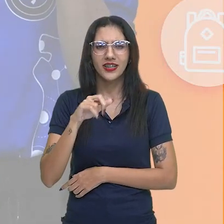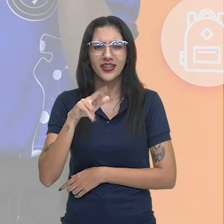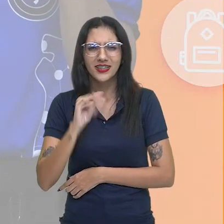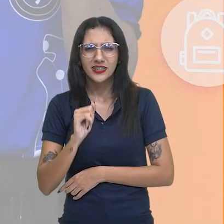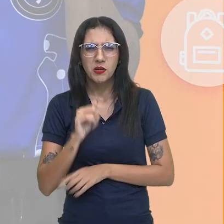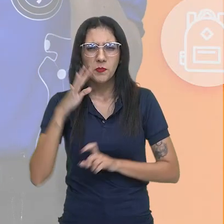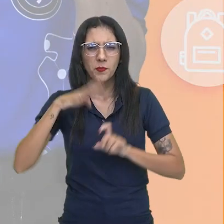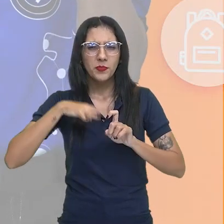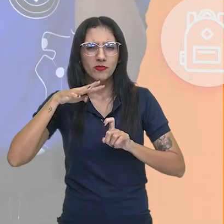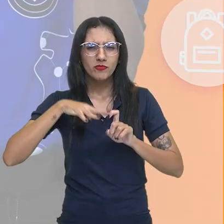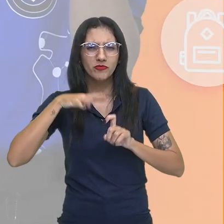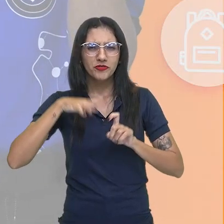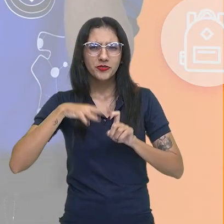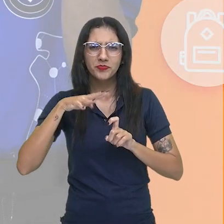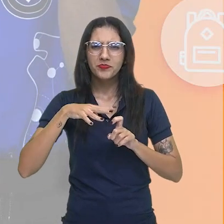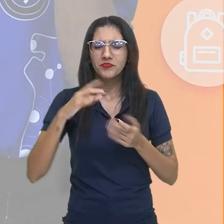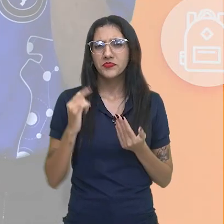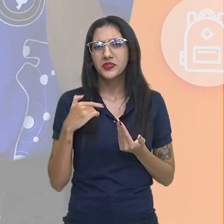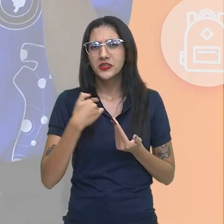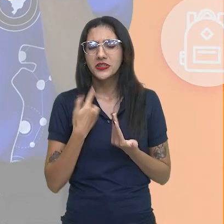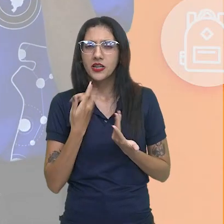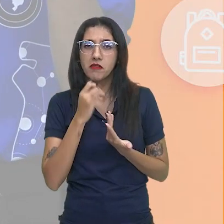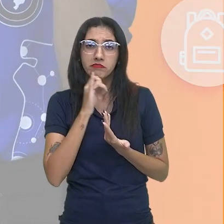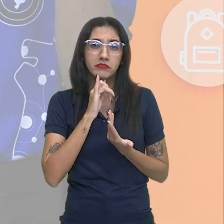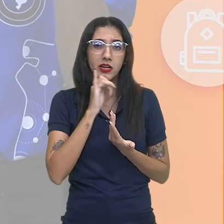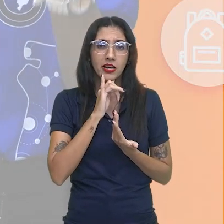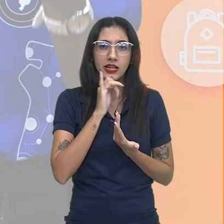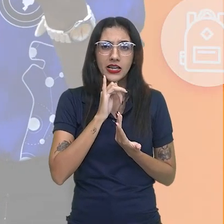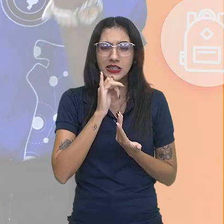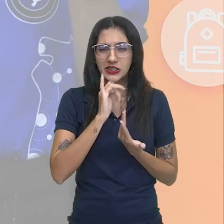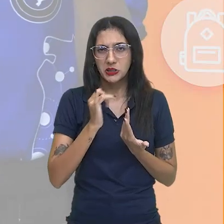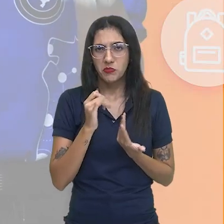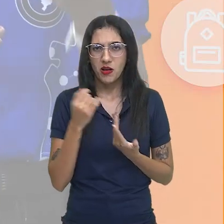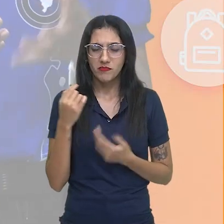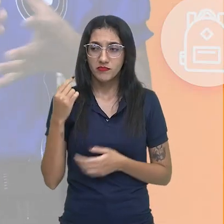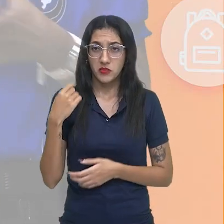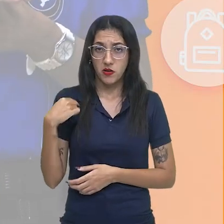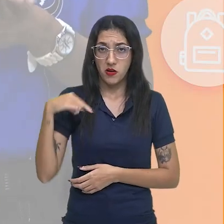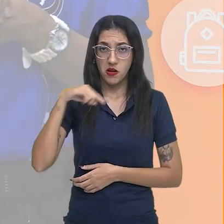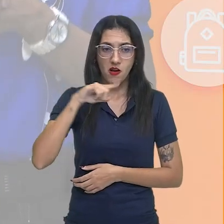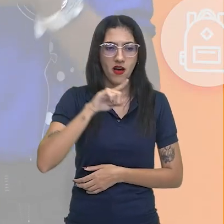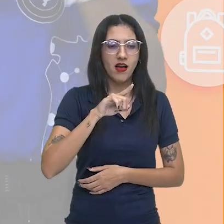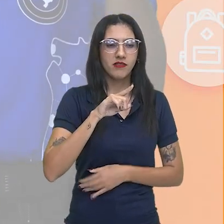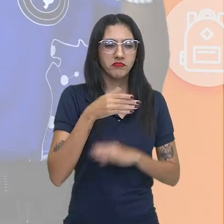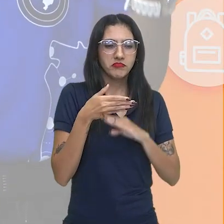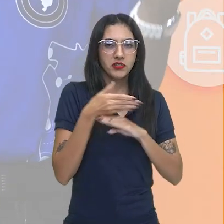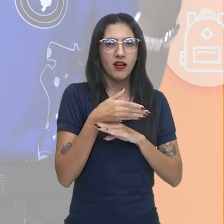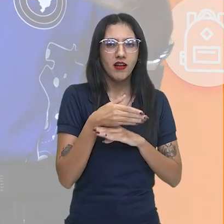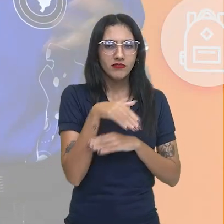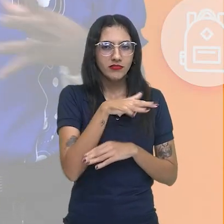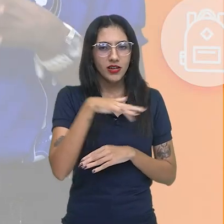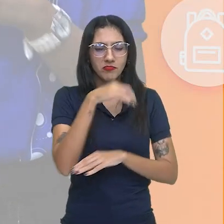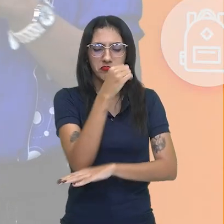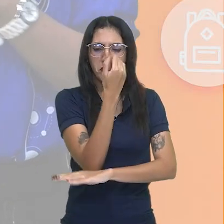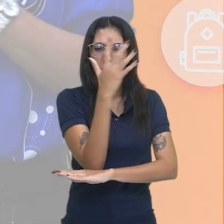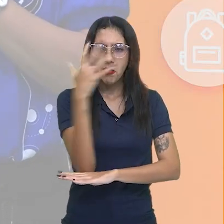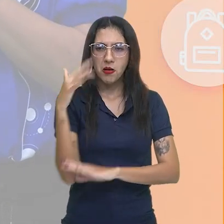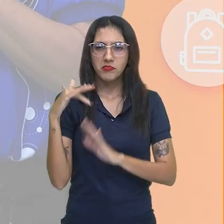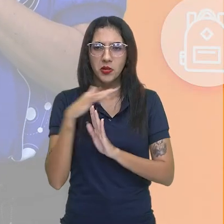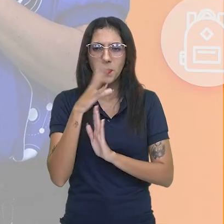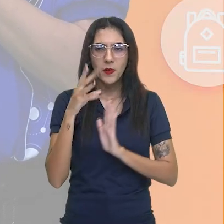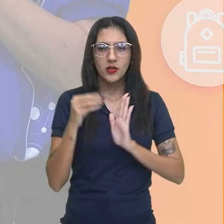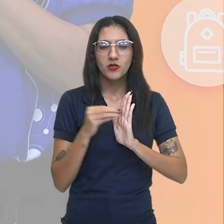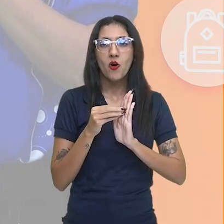justamente para quando você adentra dentro aí dessas dimensões da Amazônia, você